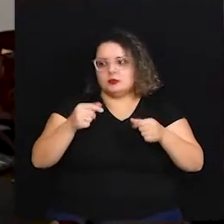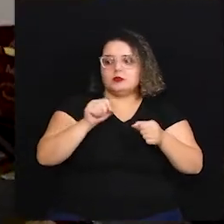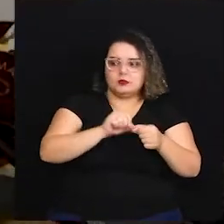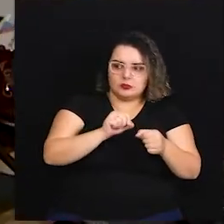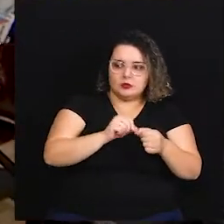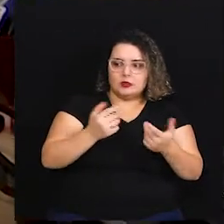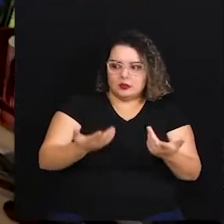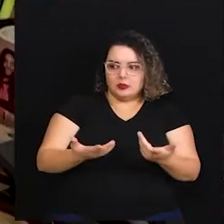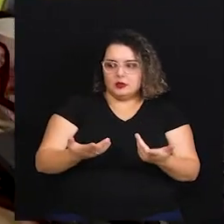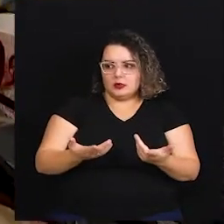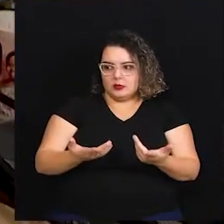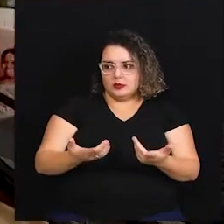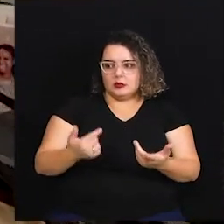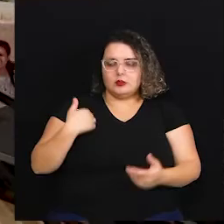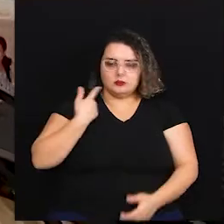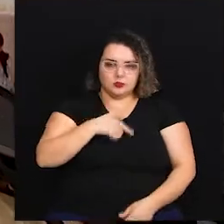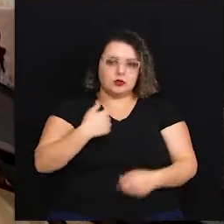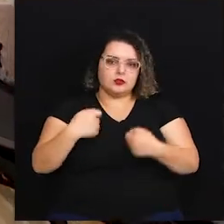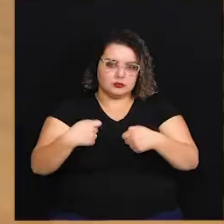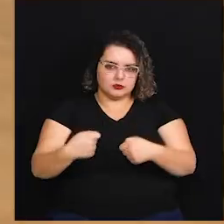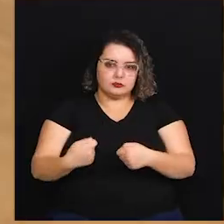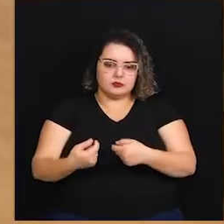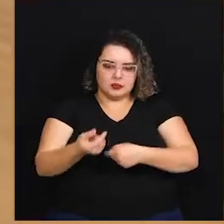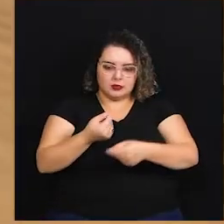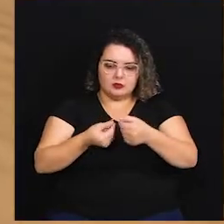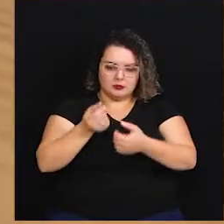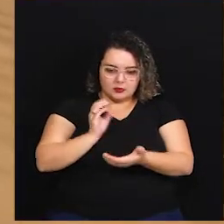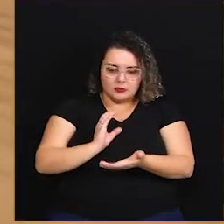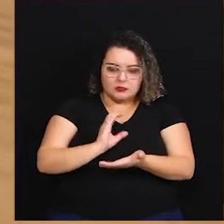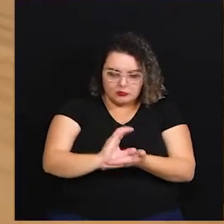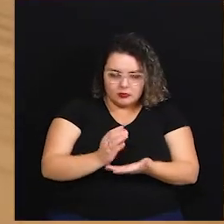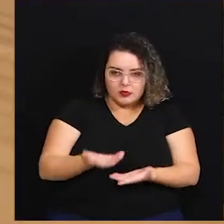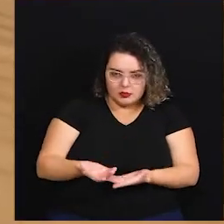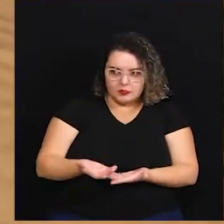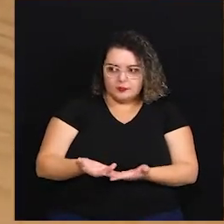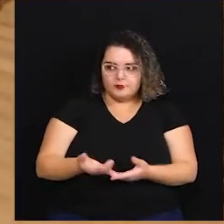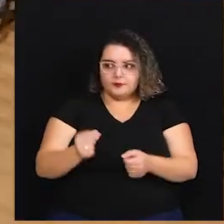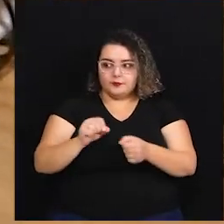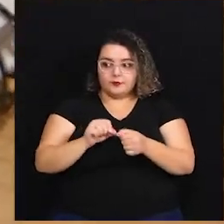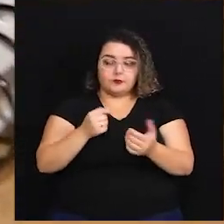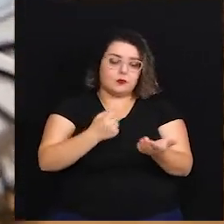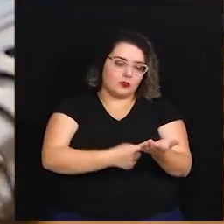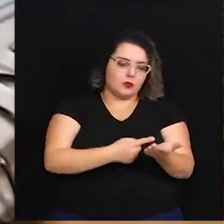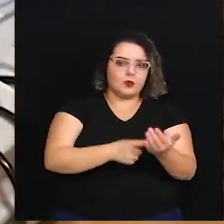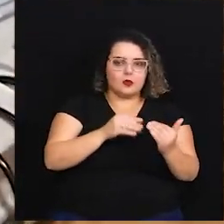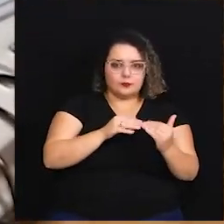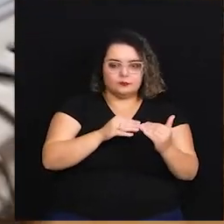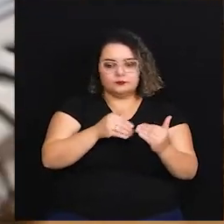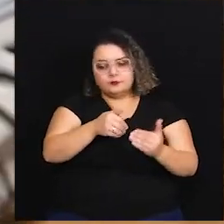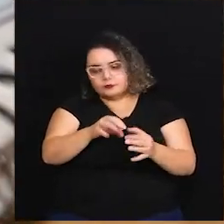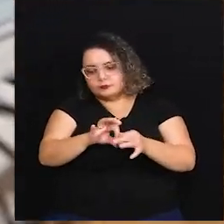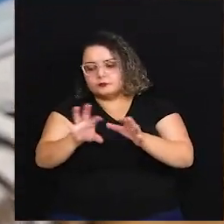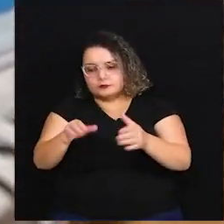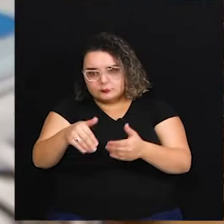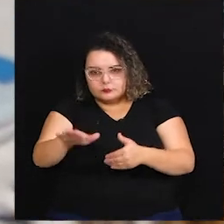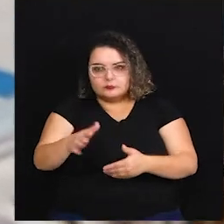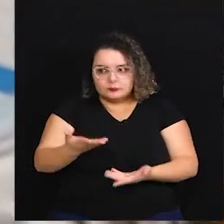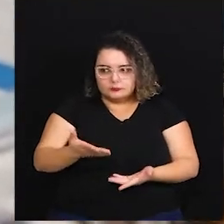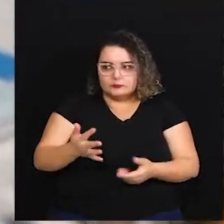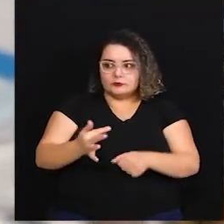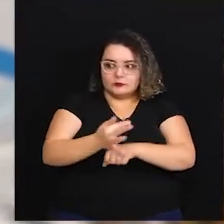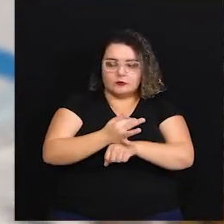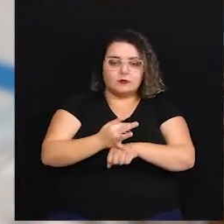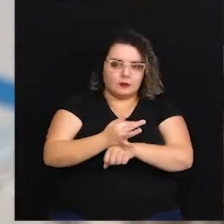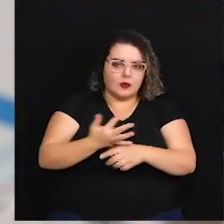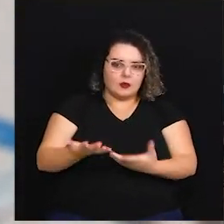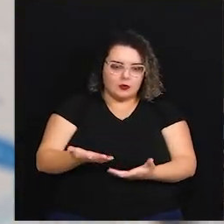agradecimento por tudo que eu havia feito, porque nós precisamos de um investimento, né? Me fizeram um acordo, falaram, a gente te dispensa, eu tinha